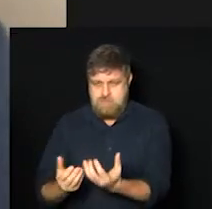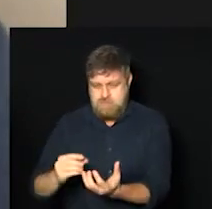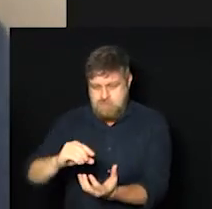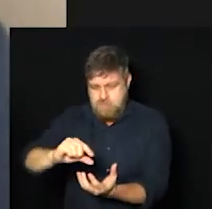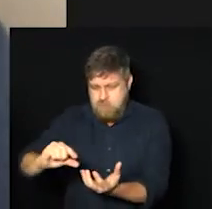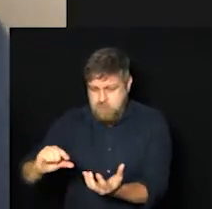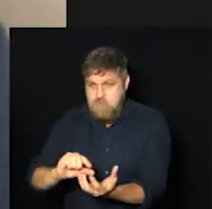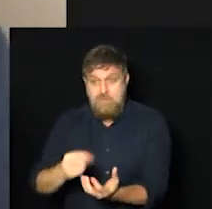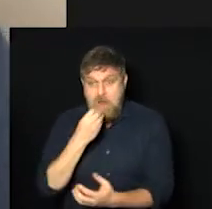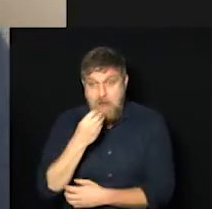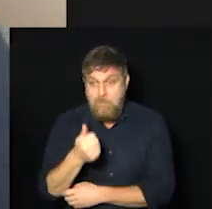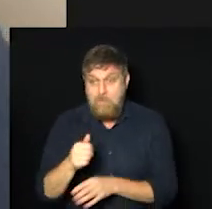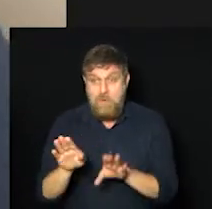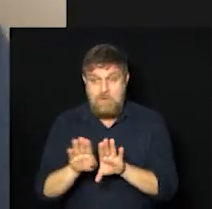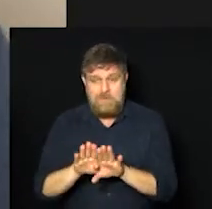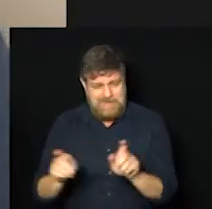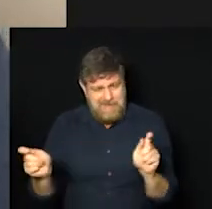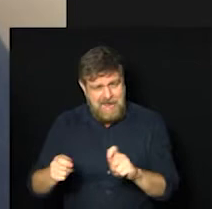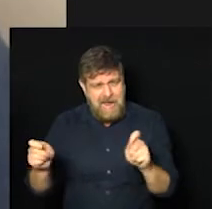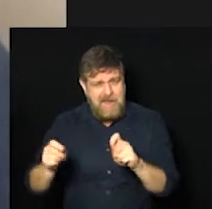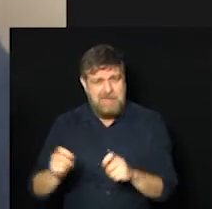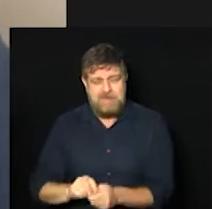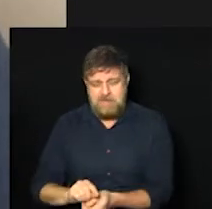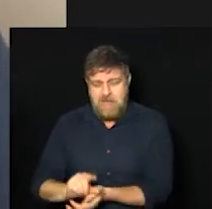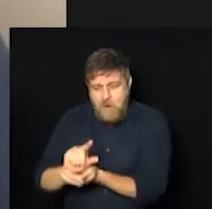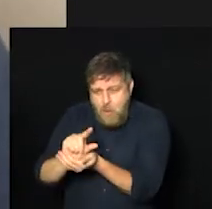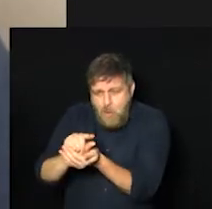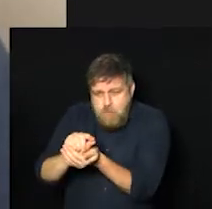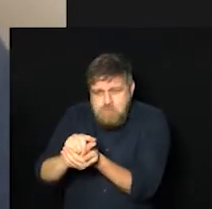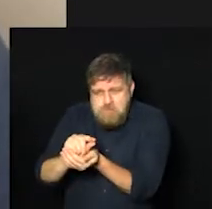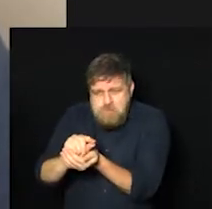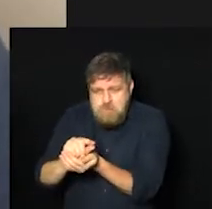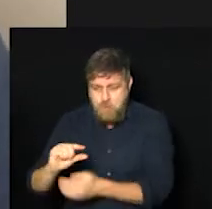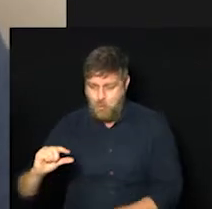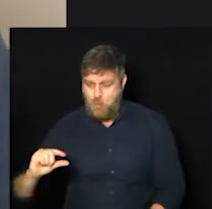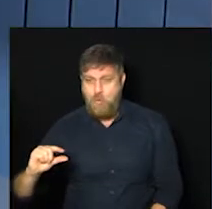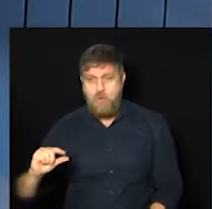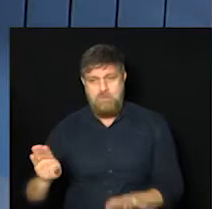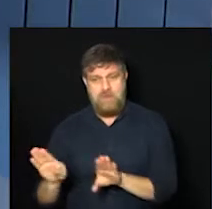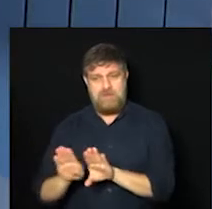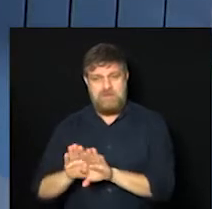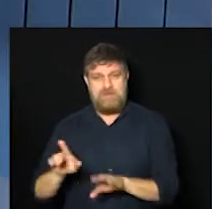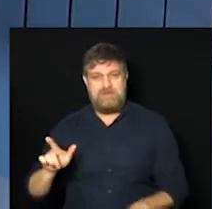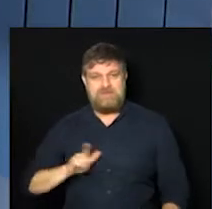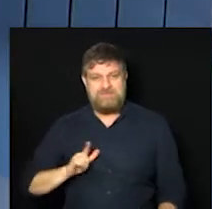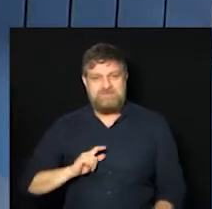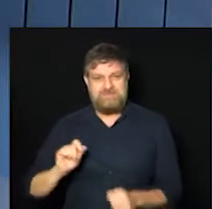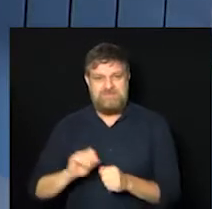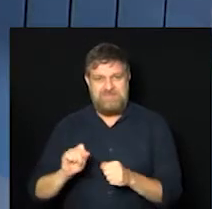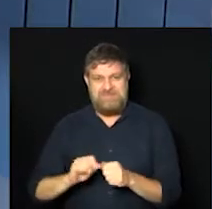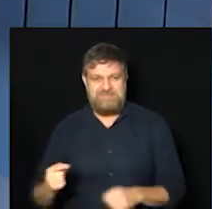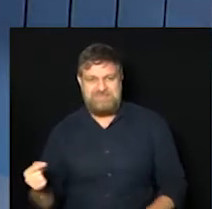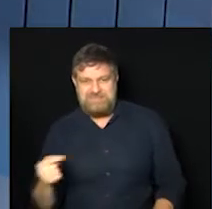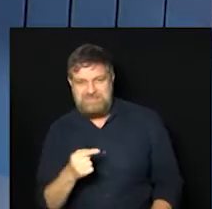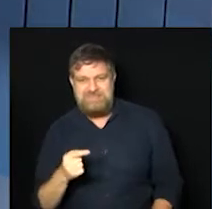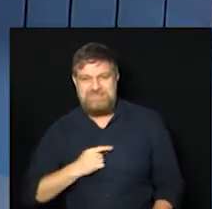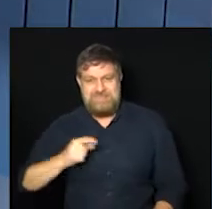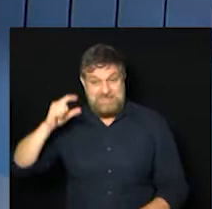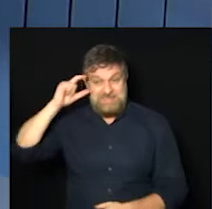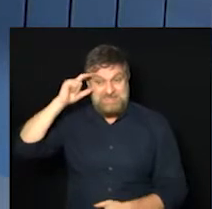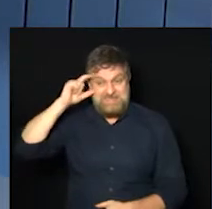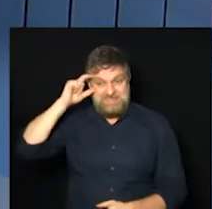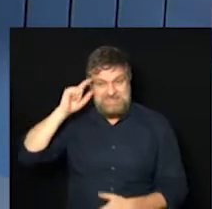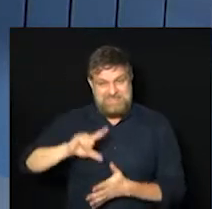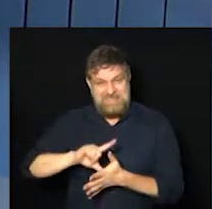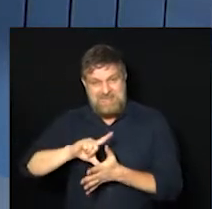muito bom também. Pode fazer com ovo de codorna sem problemas. Então dá para reproduzir a receita do Michel Amorim,